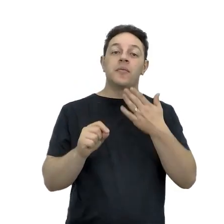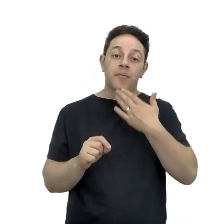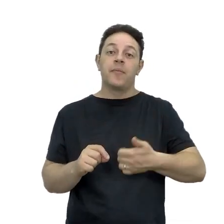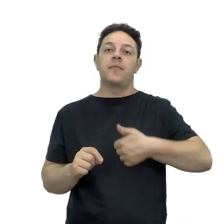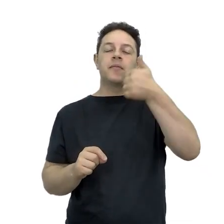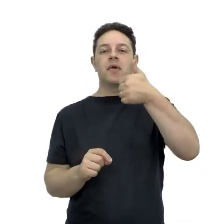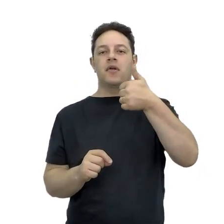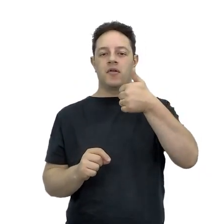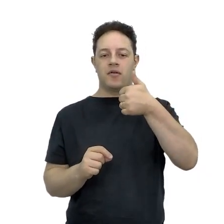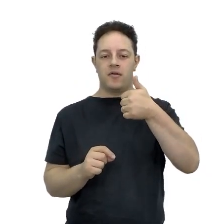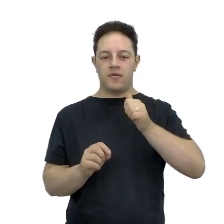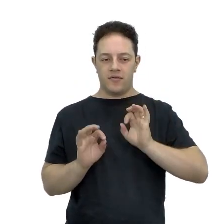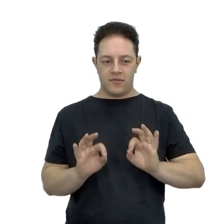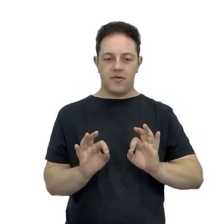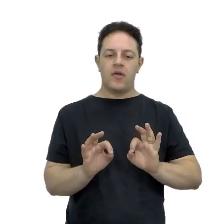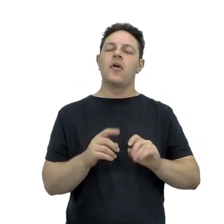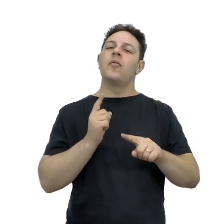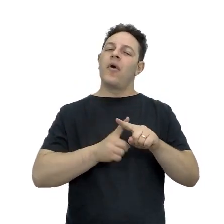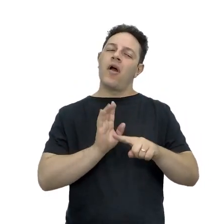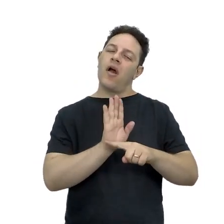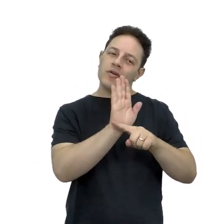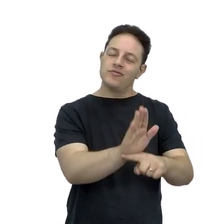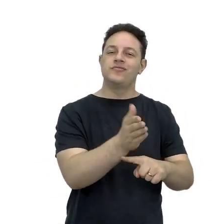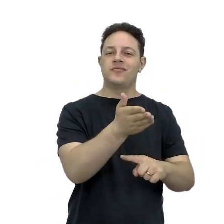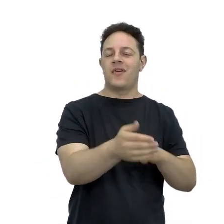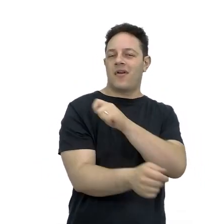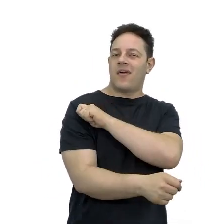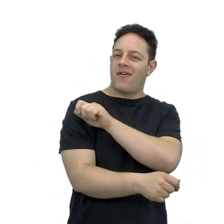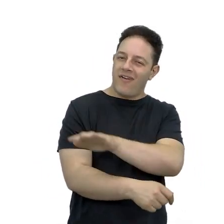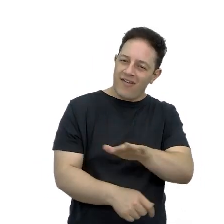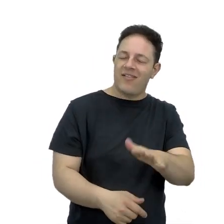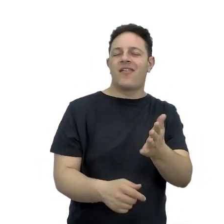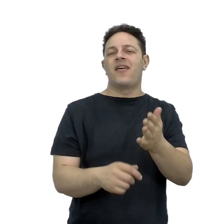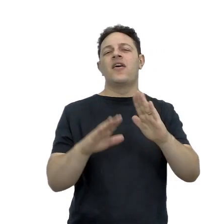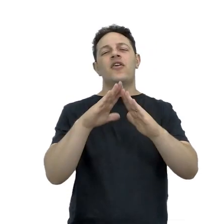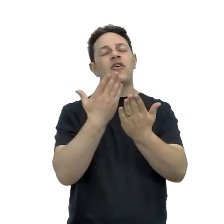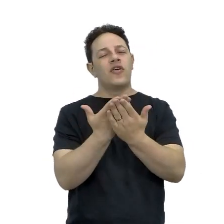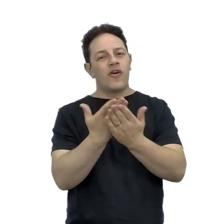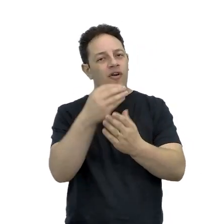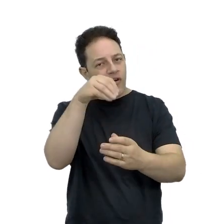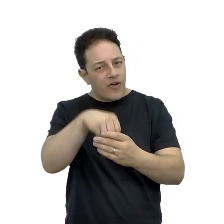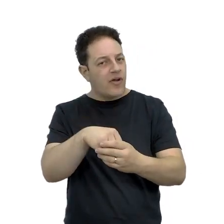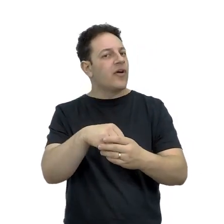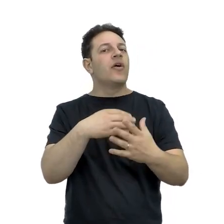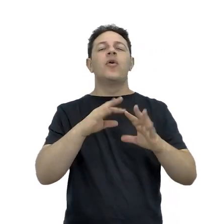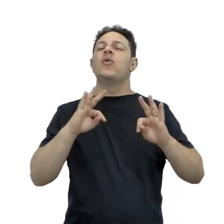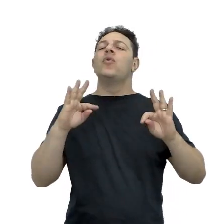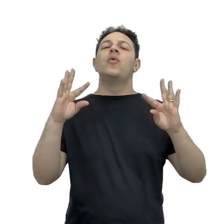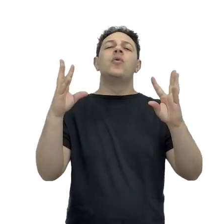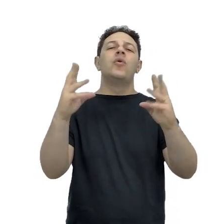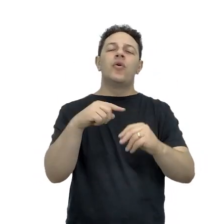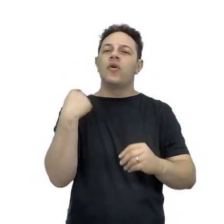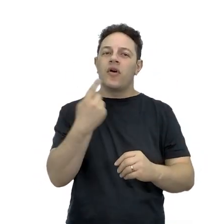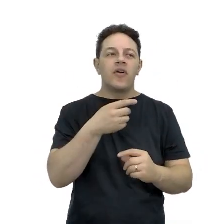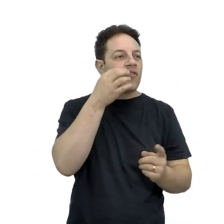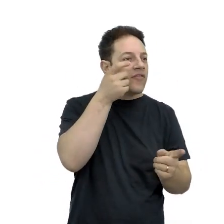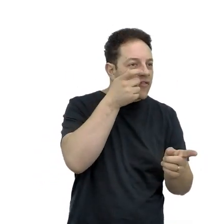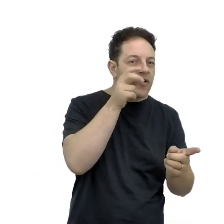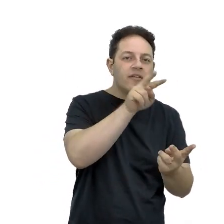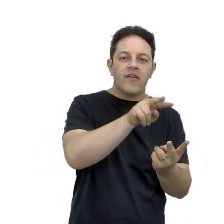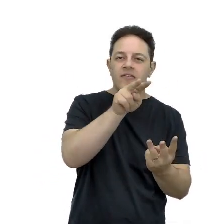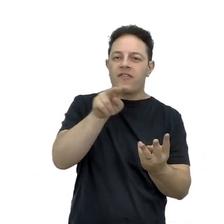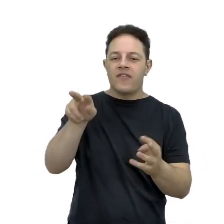melhor para os nossos alunos, para a nossa escola e para tudo que a gente vem vivendo